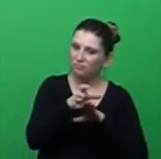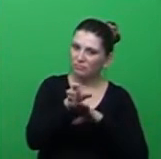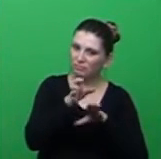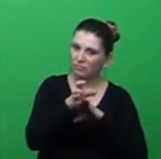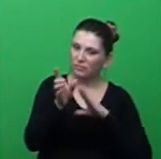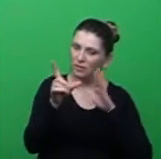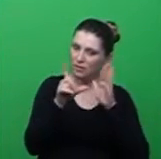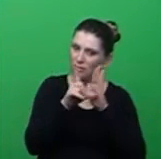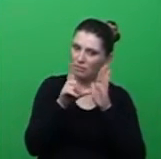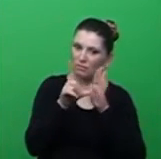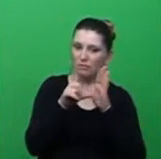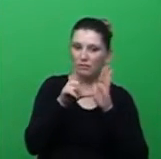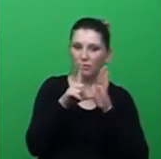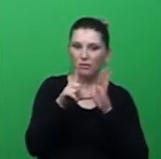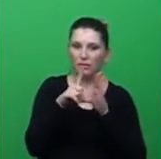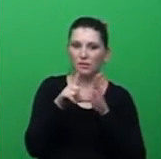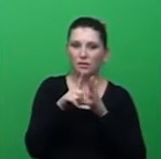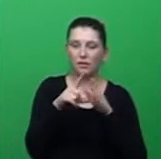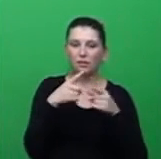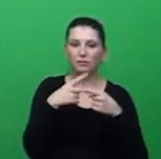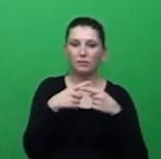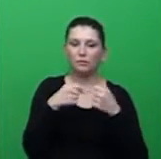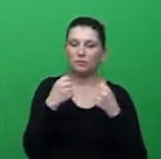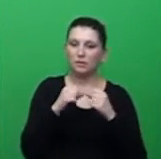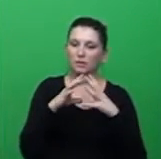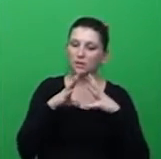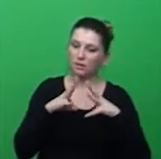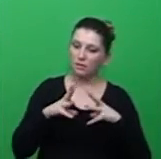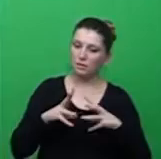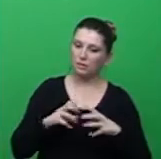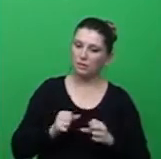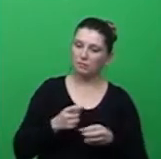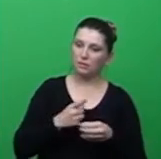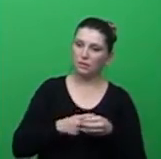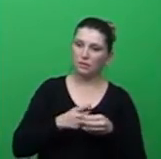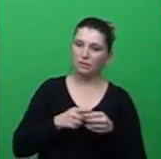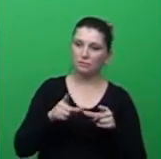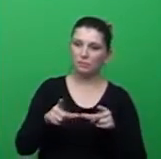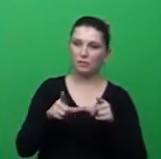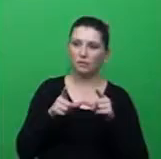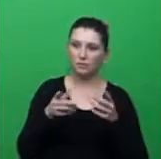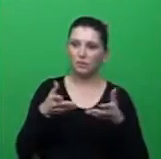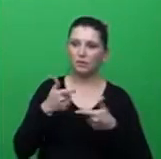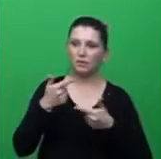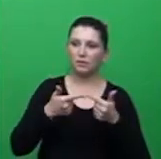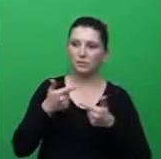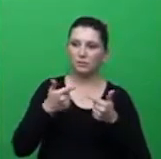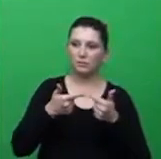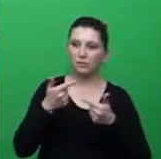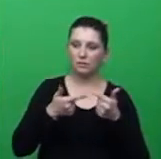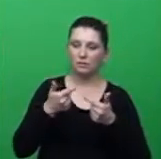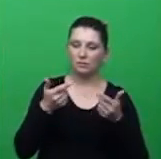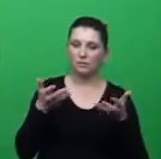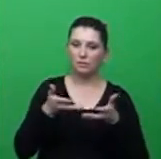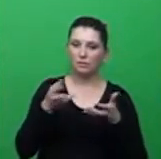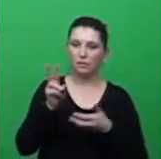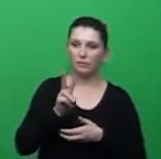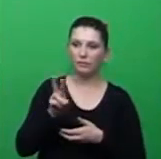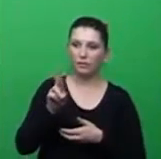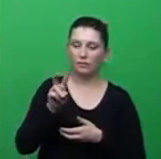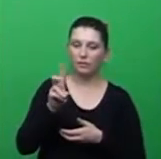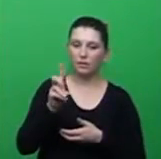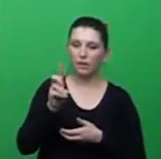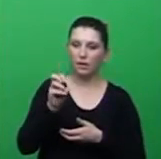e usuários do projeto Cidade Limpa. O requerimento está em discussão. Com a palavra, o